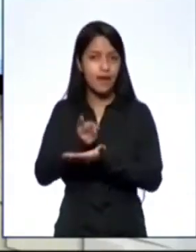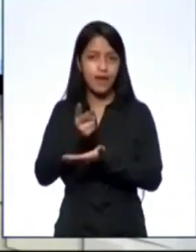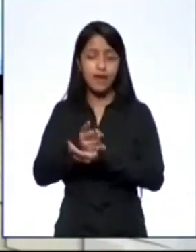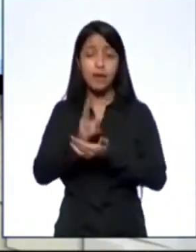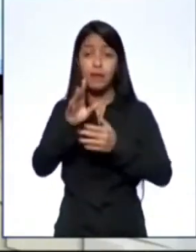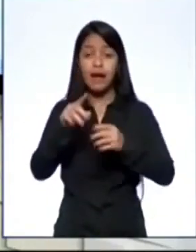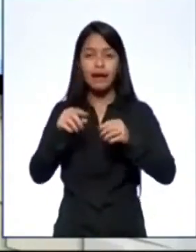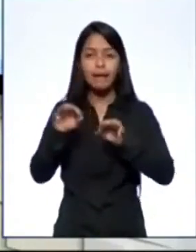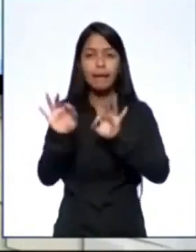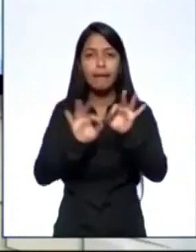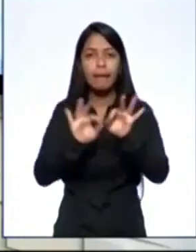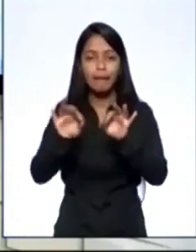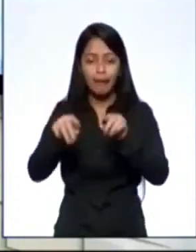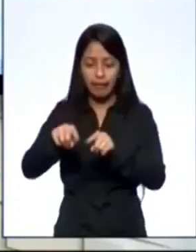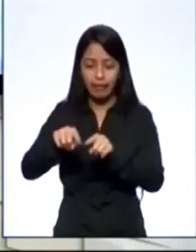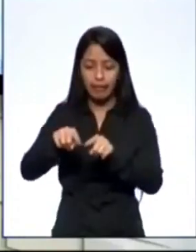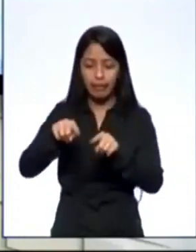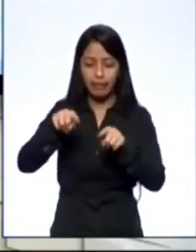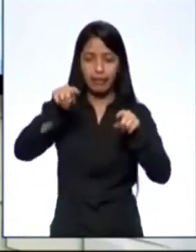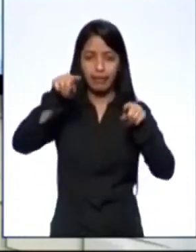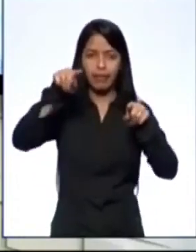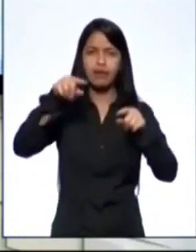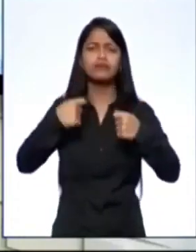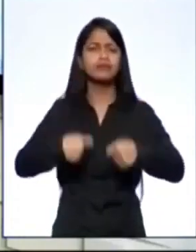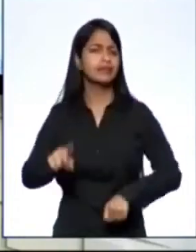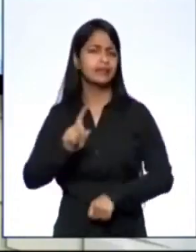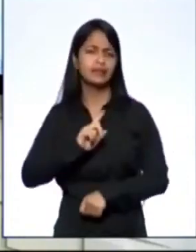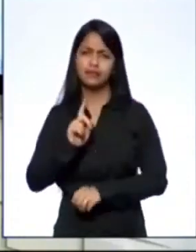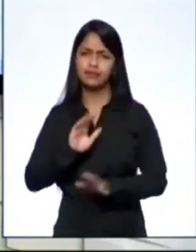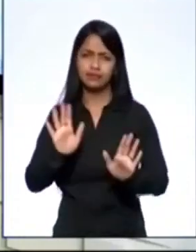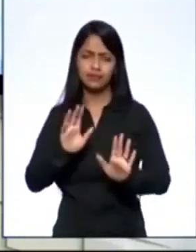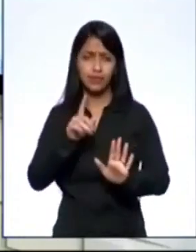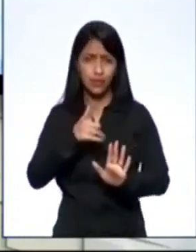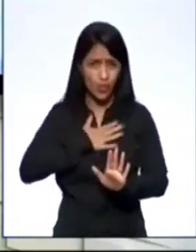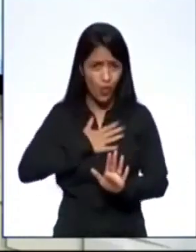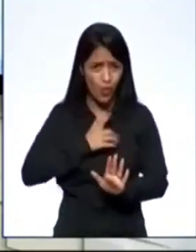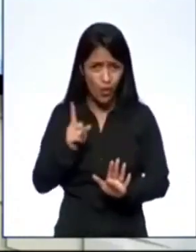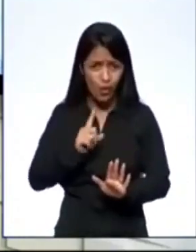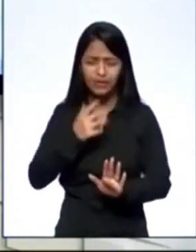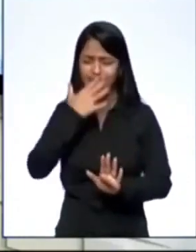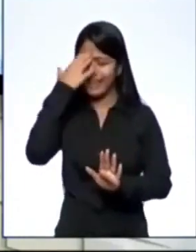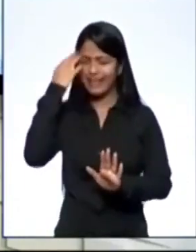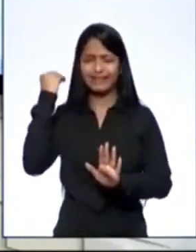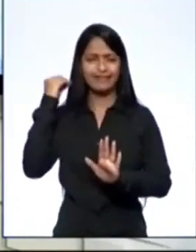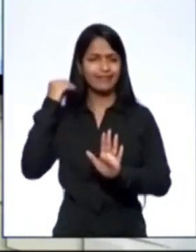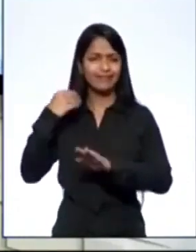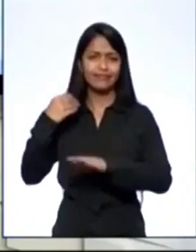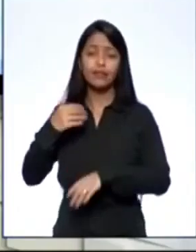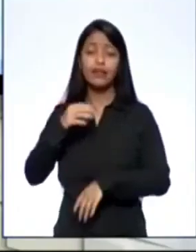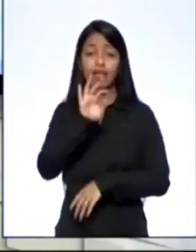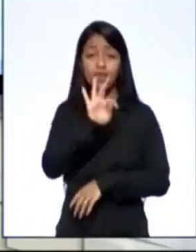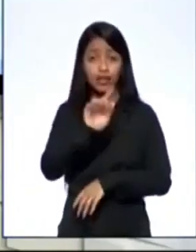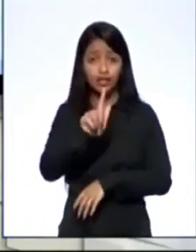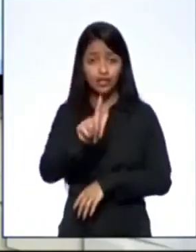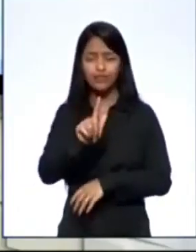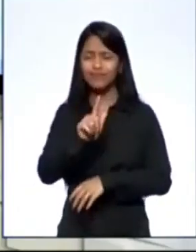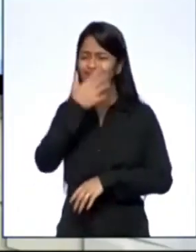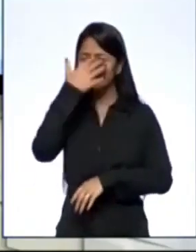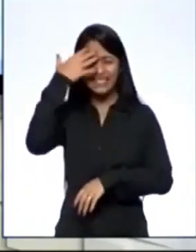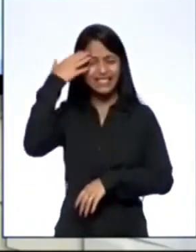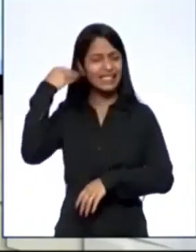triângulo não precisa de triângulo se você não gosta em esquece tangente né